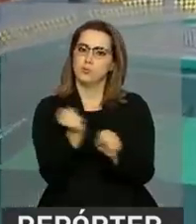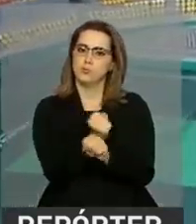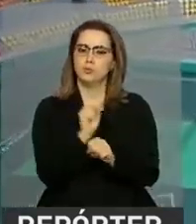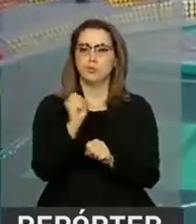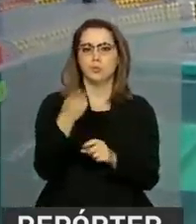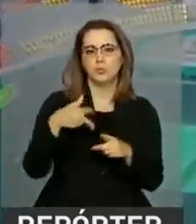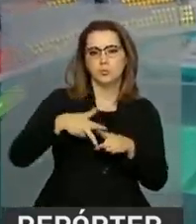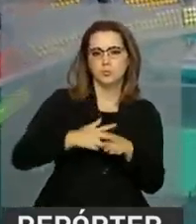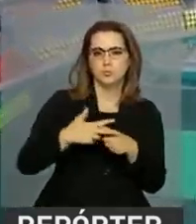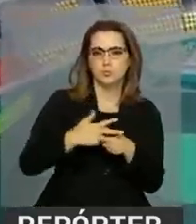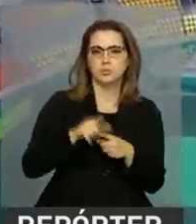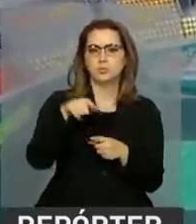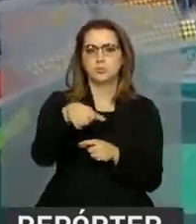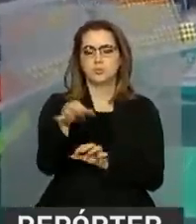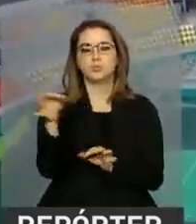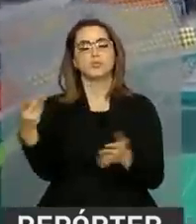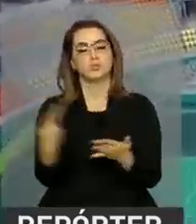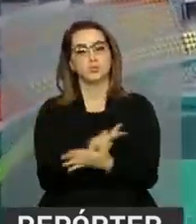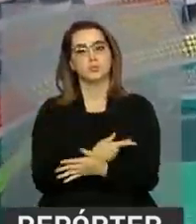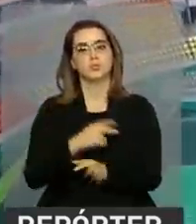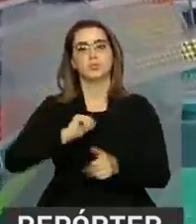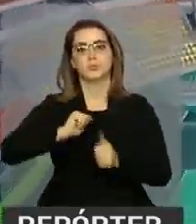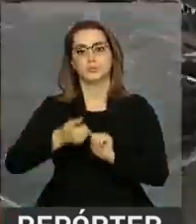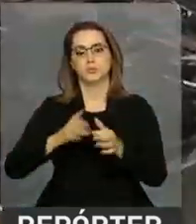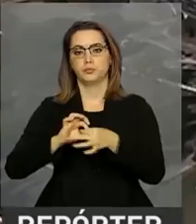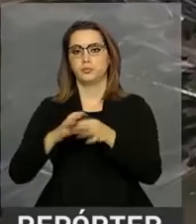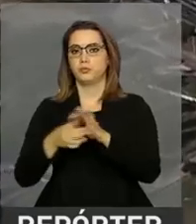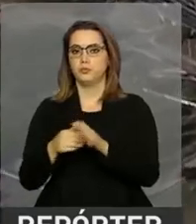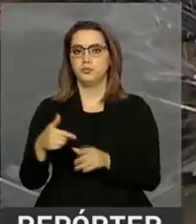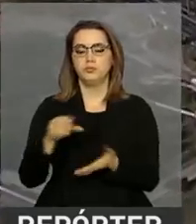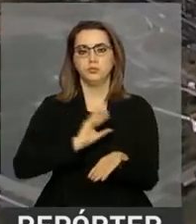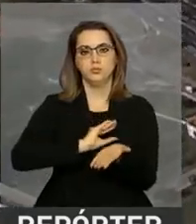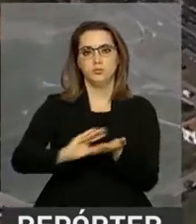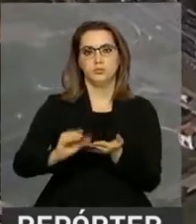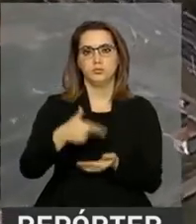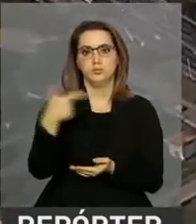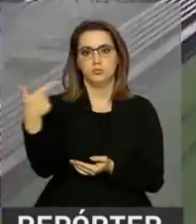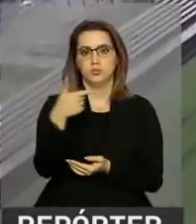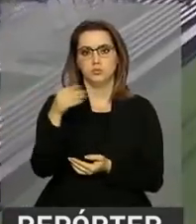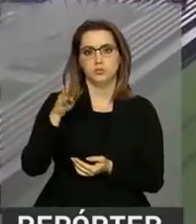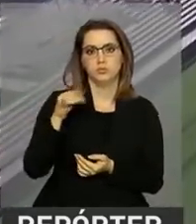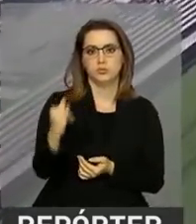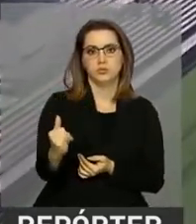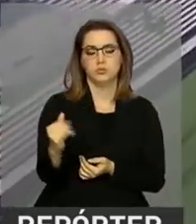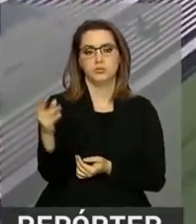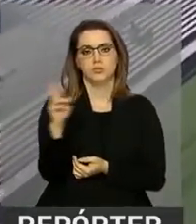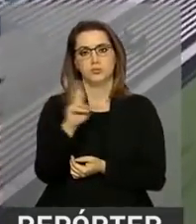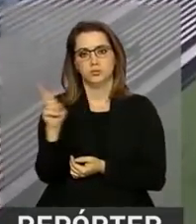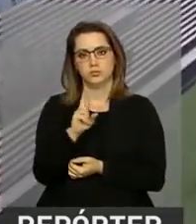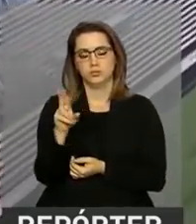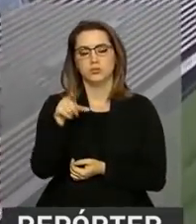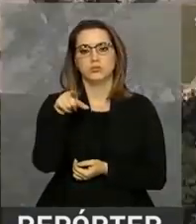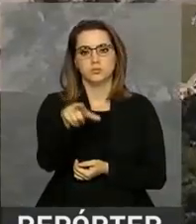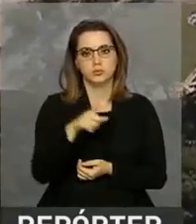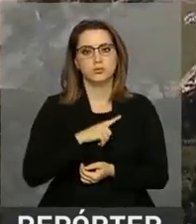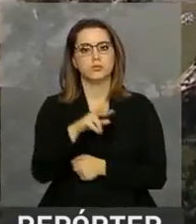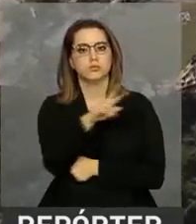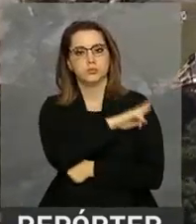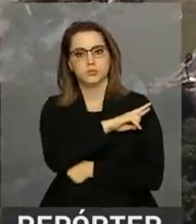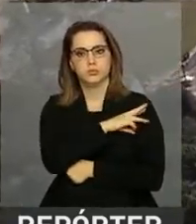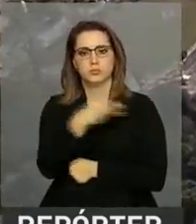para a realização da Olimpíada. O governo federal investiu pouco mais de 2 bilhões de reais nessas instalações, o que